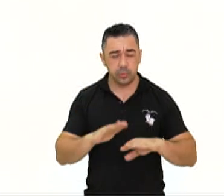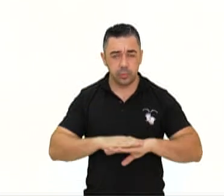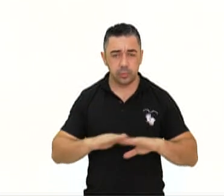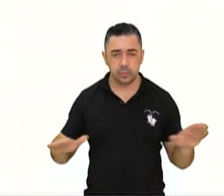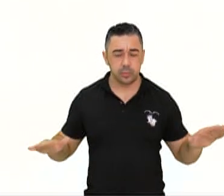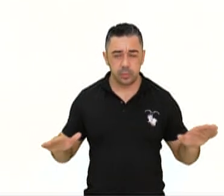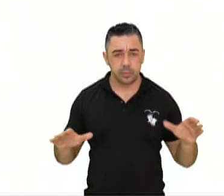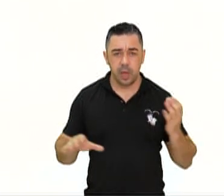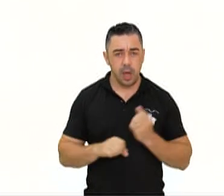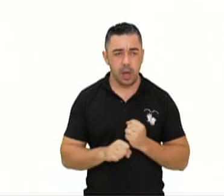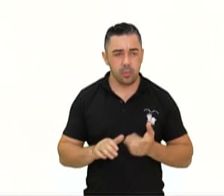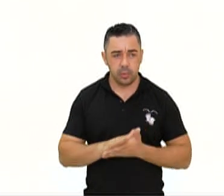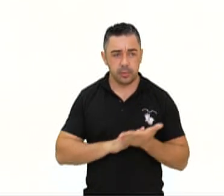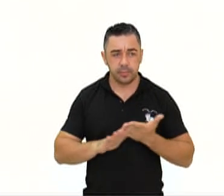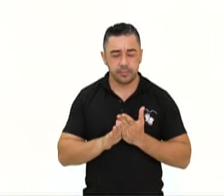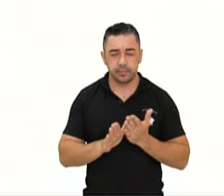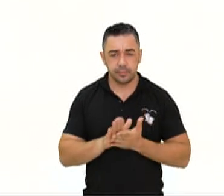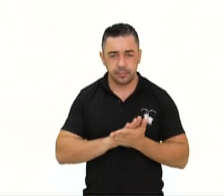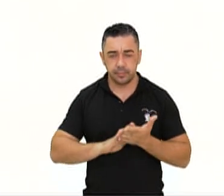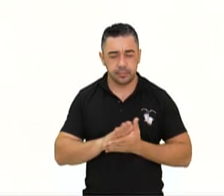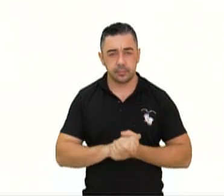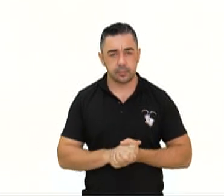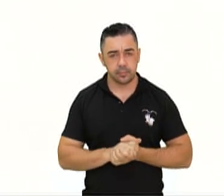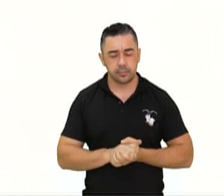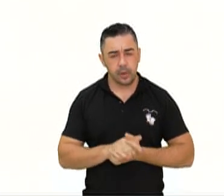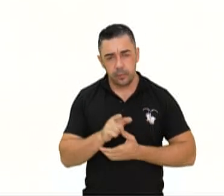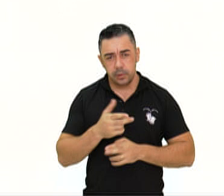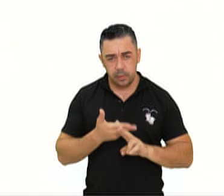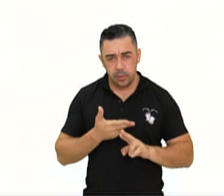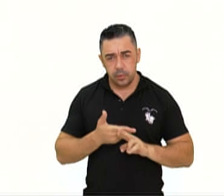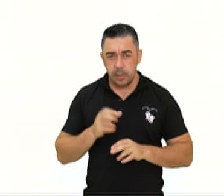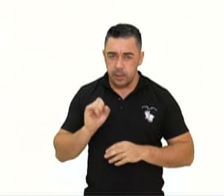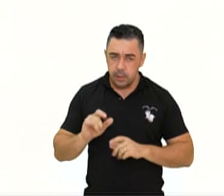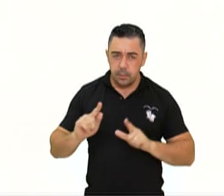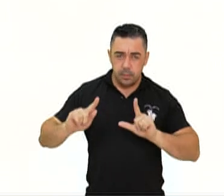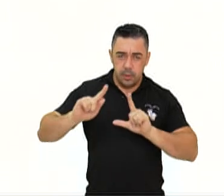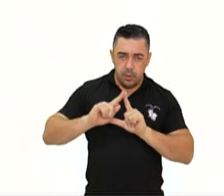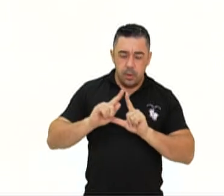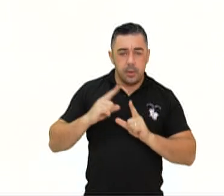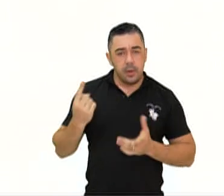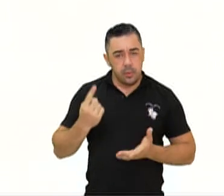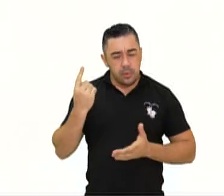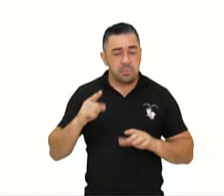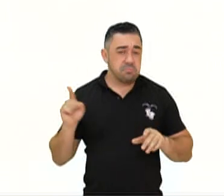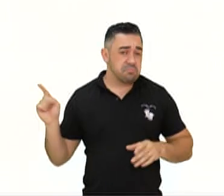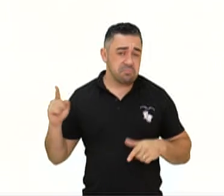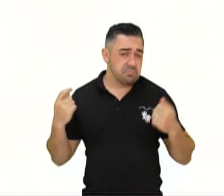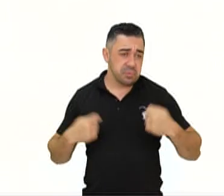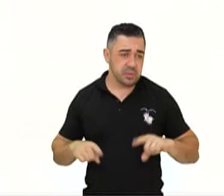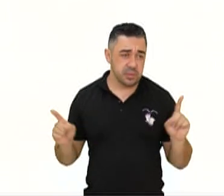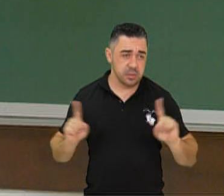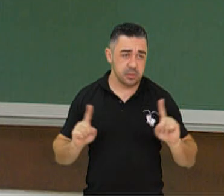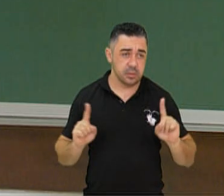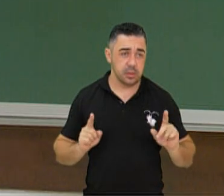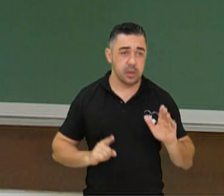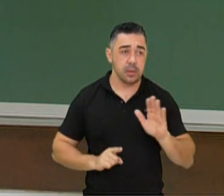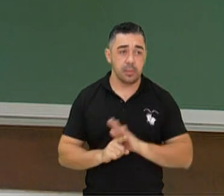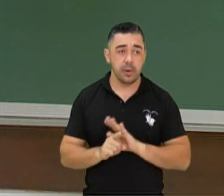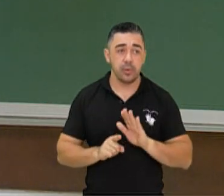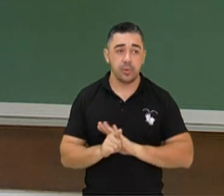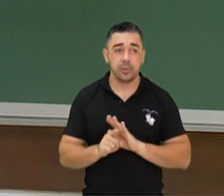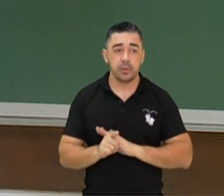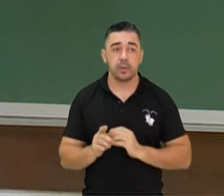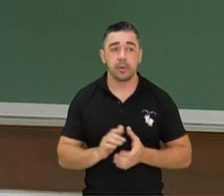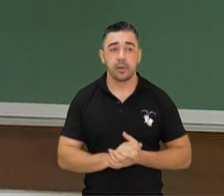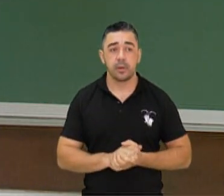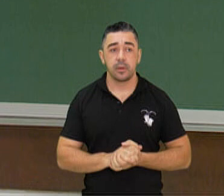precisa calcular usando o teorema de Pitágoras. Você usaria o teorema de Pitágoras para calcular a altura, mas aqui não pergunta-se qual é a altura, pergunta-se